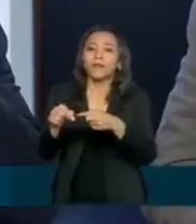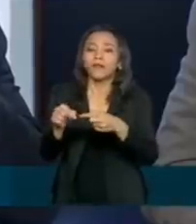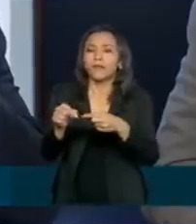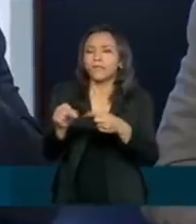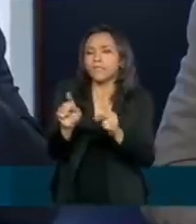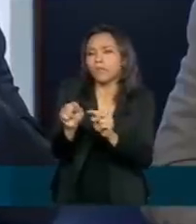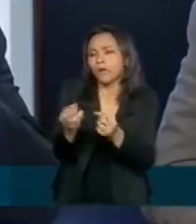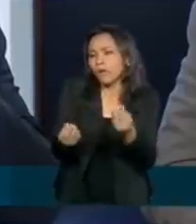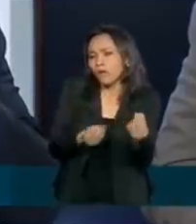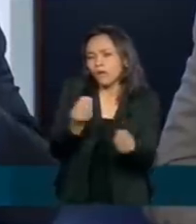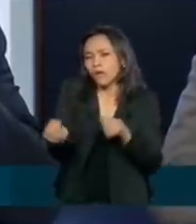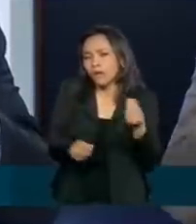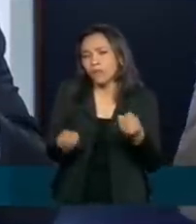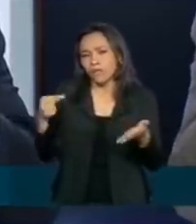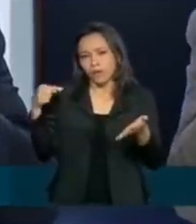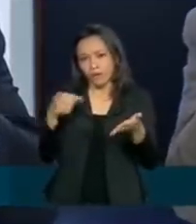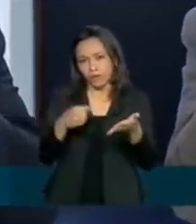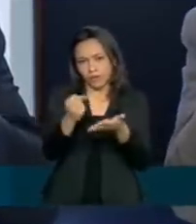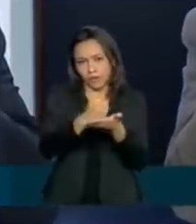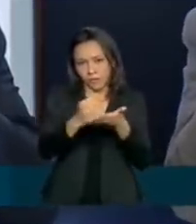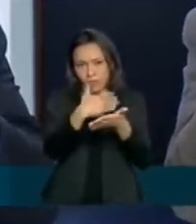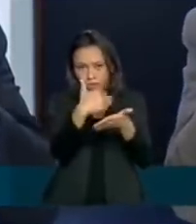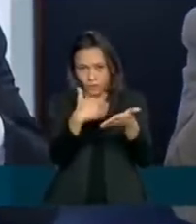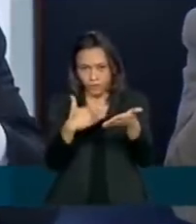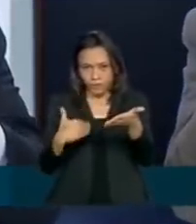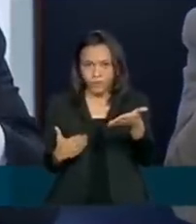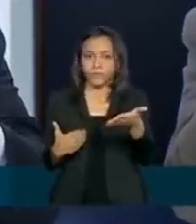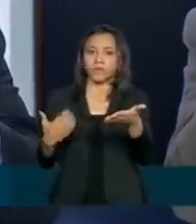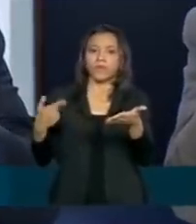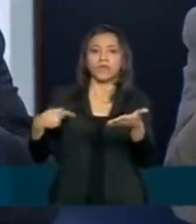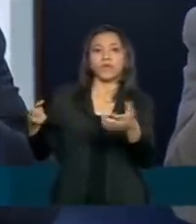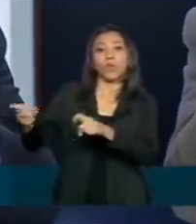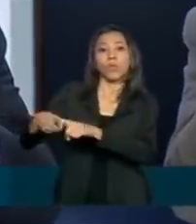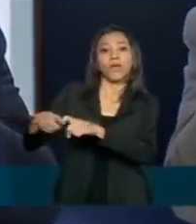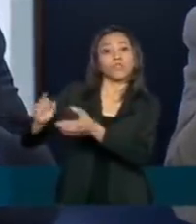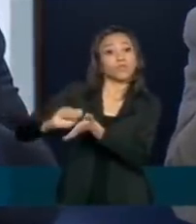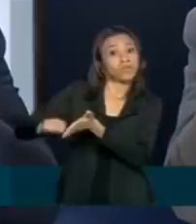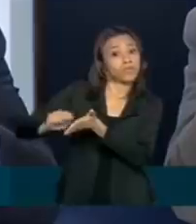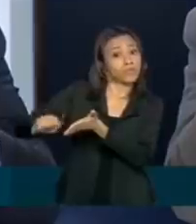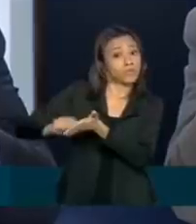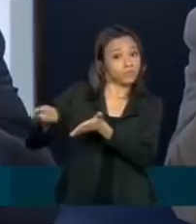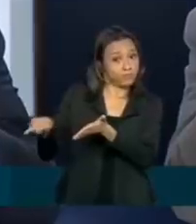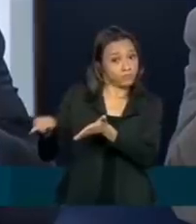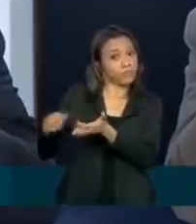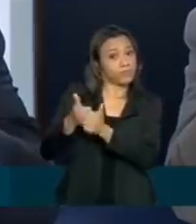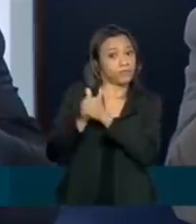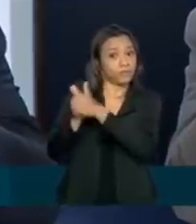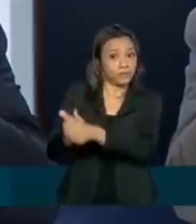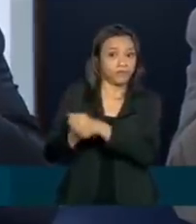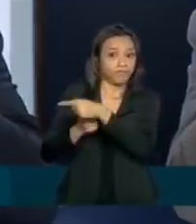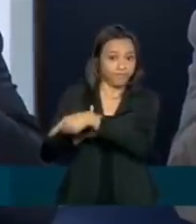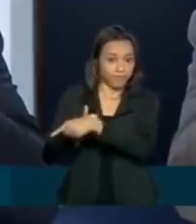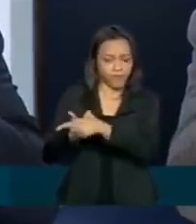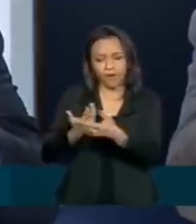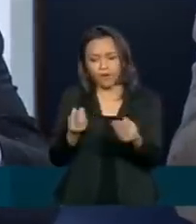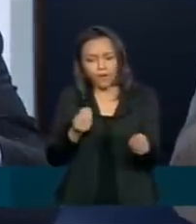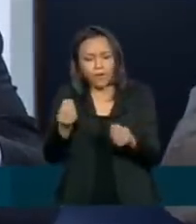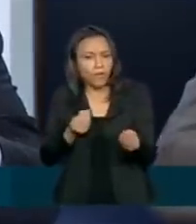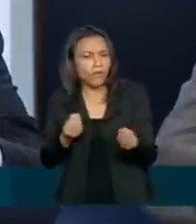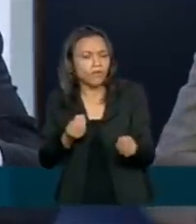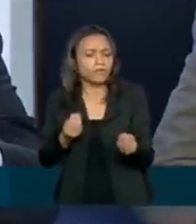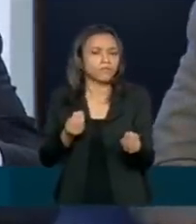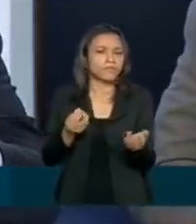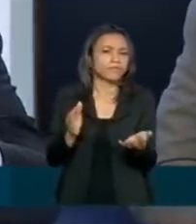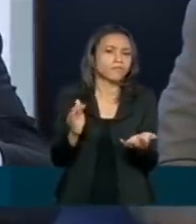como esse medicamento, caso seja prescrito pelo médico, ele deve ser usado no seu ideal. Onde, em que momento